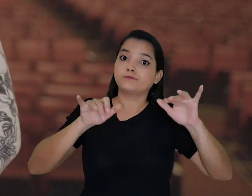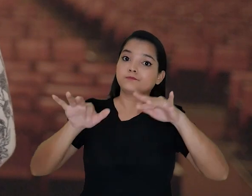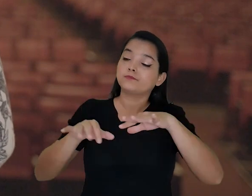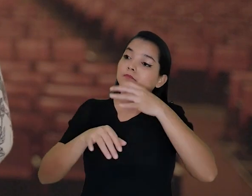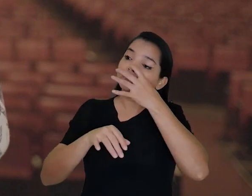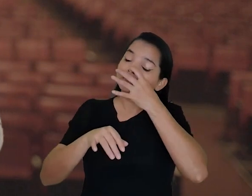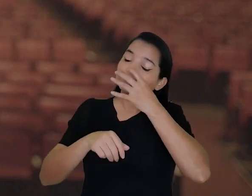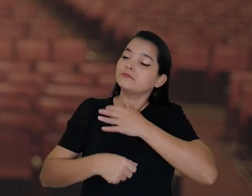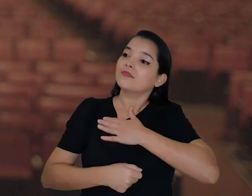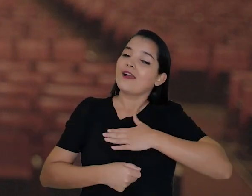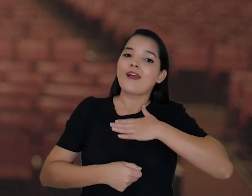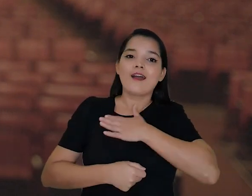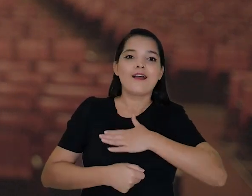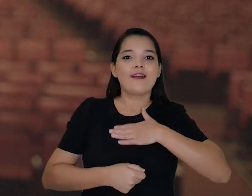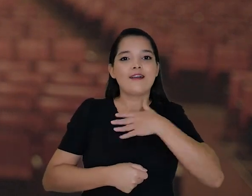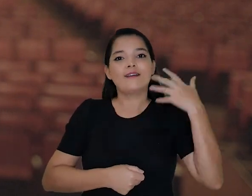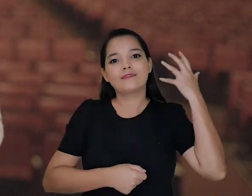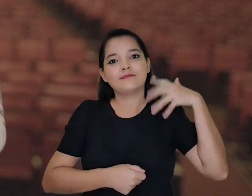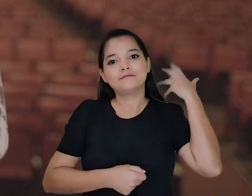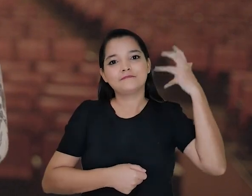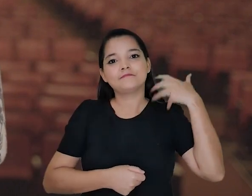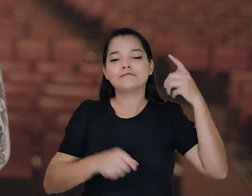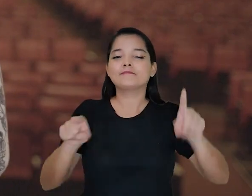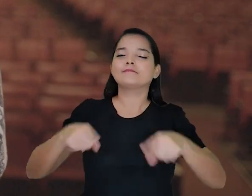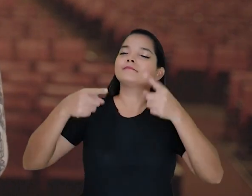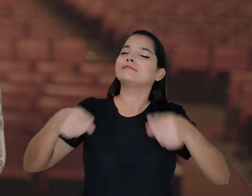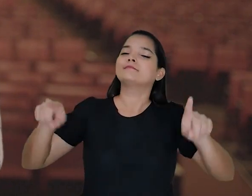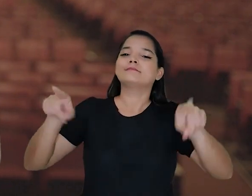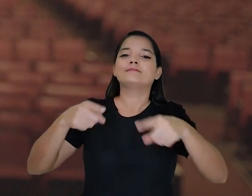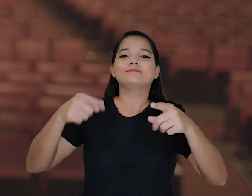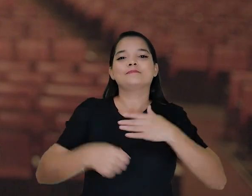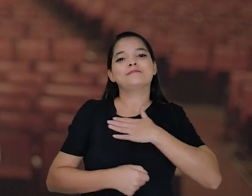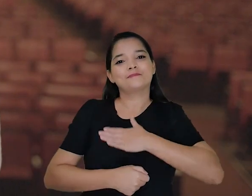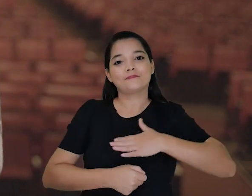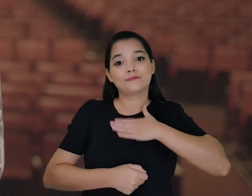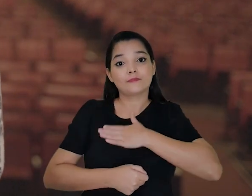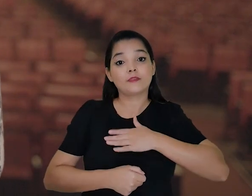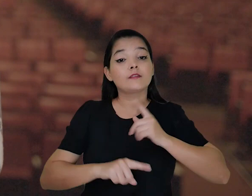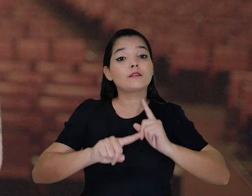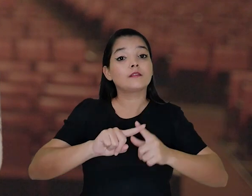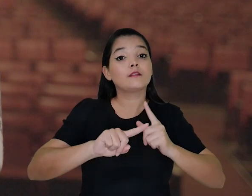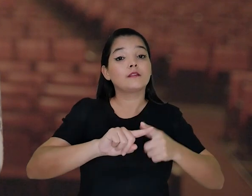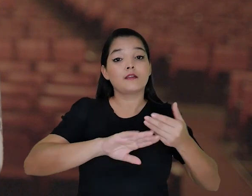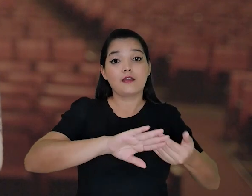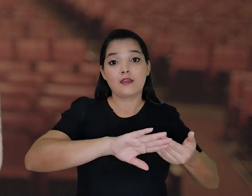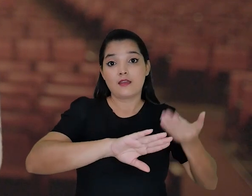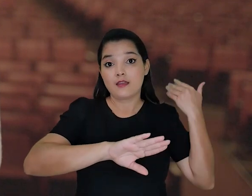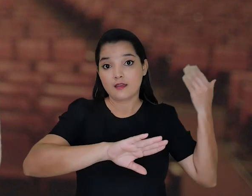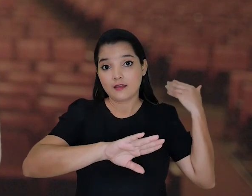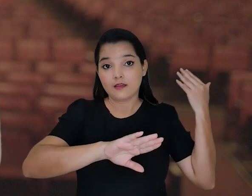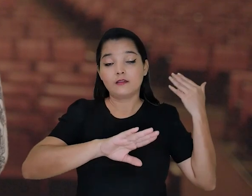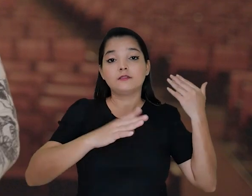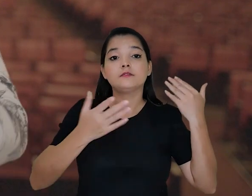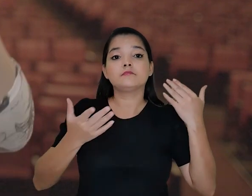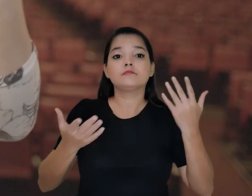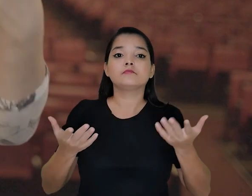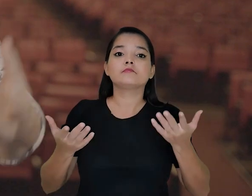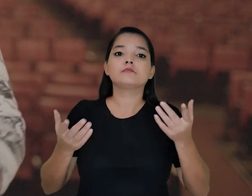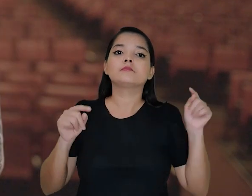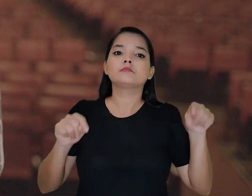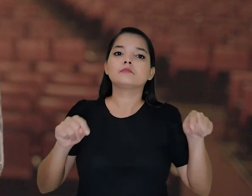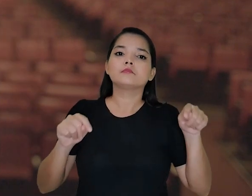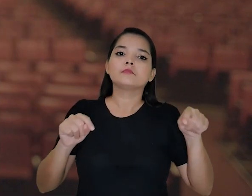esse prazer de desfrutar dessa música que antes só estavam ah